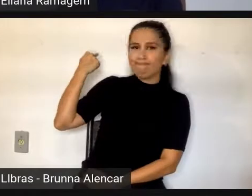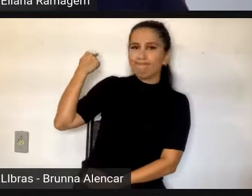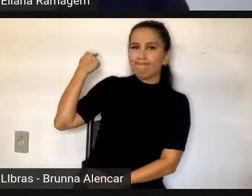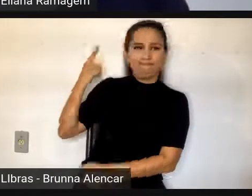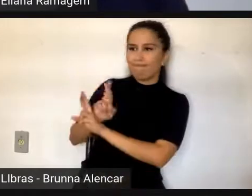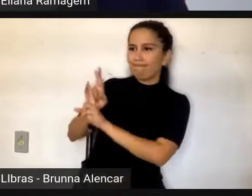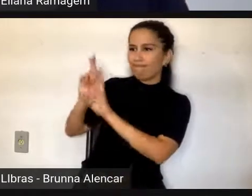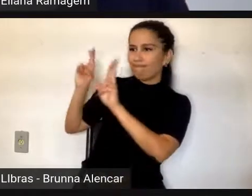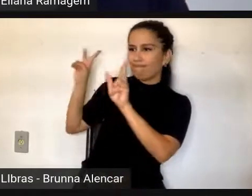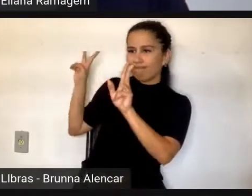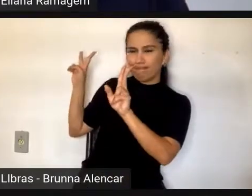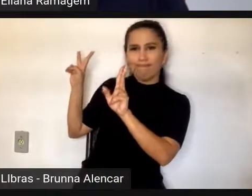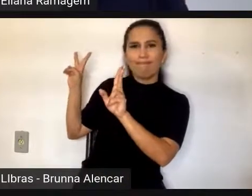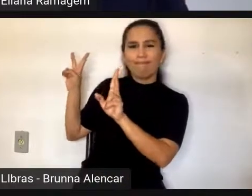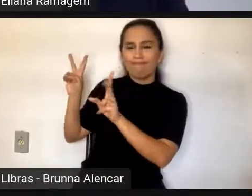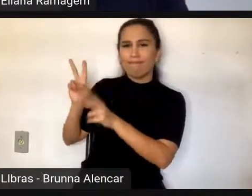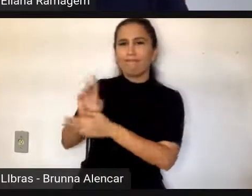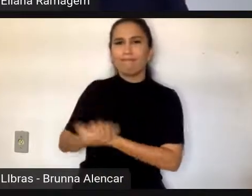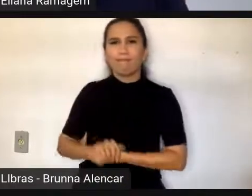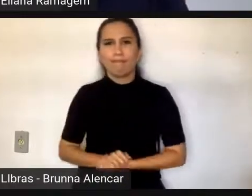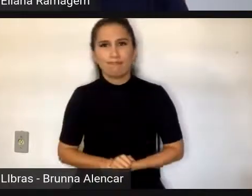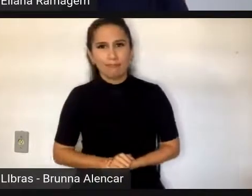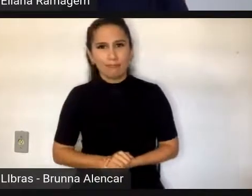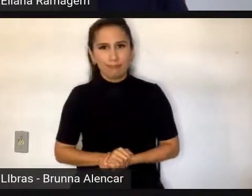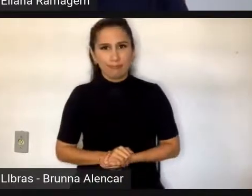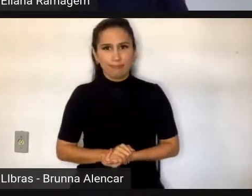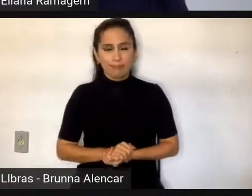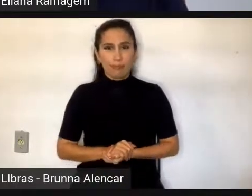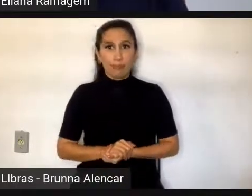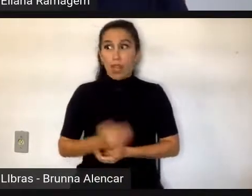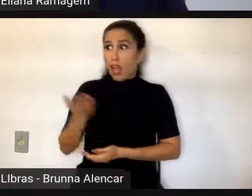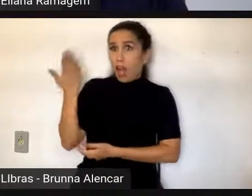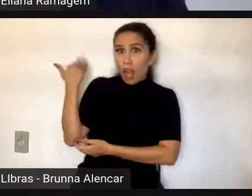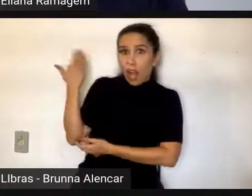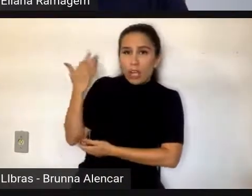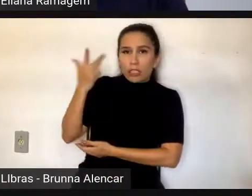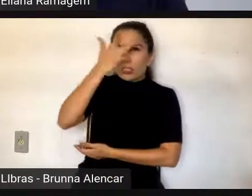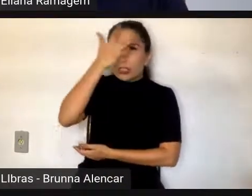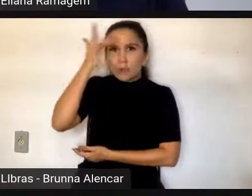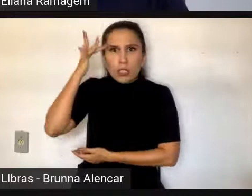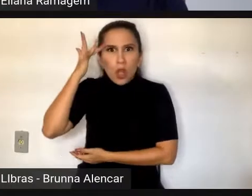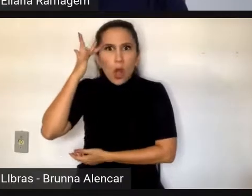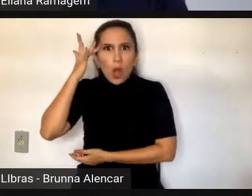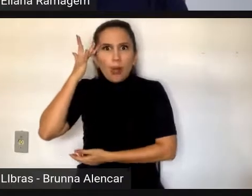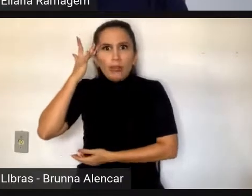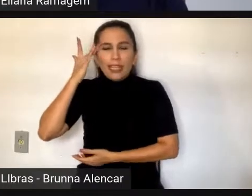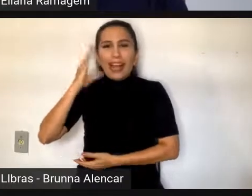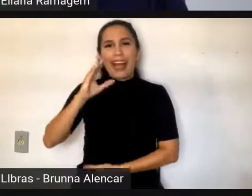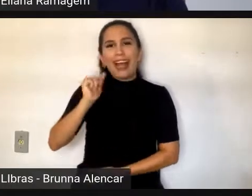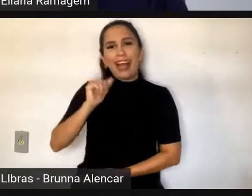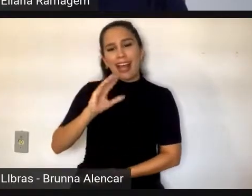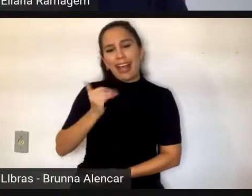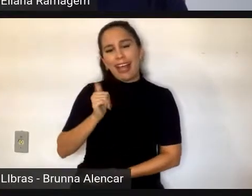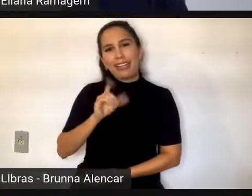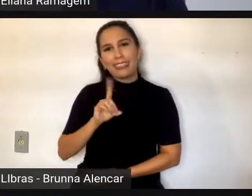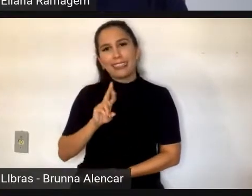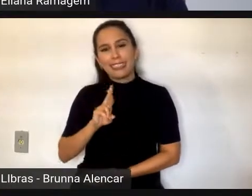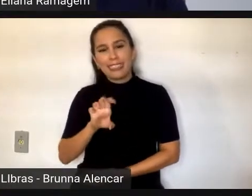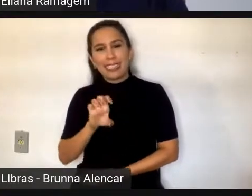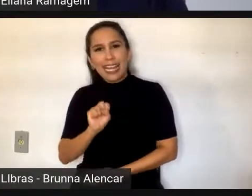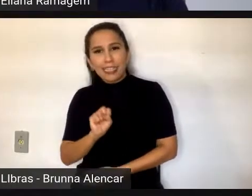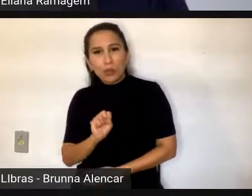podemos esquecer, como coletores e caçadores. O nosso corpo ele foi construído